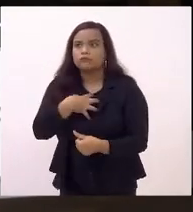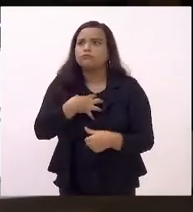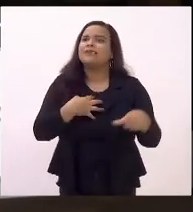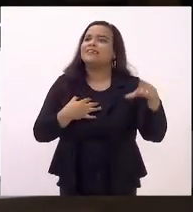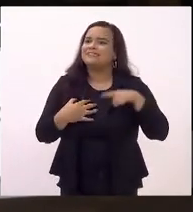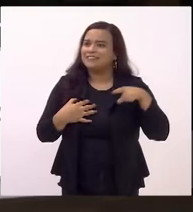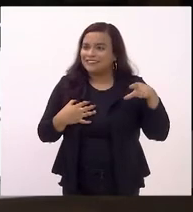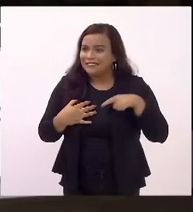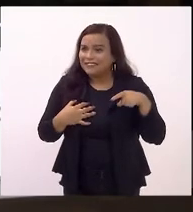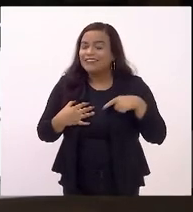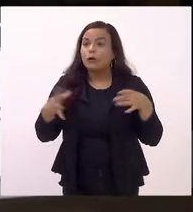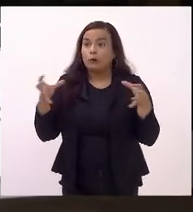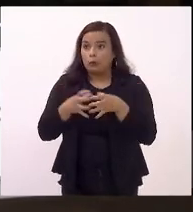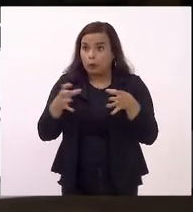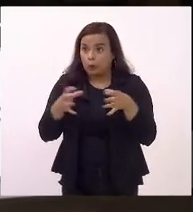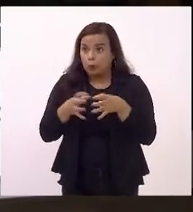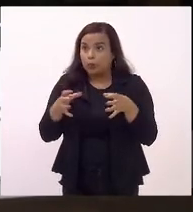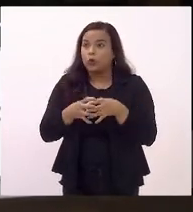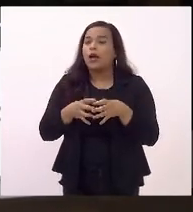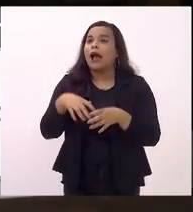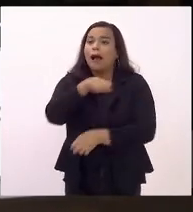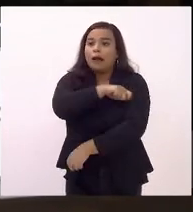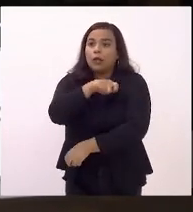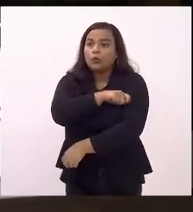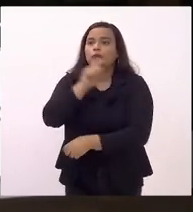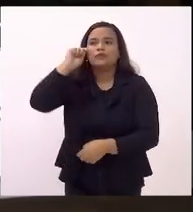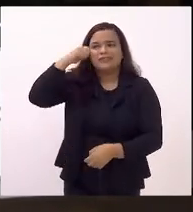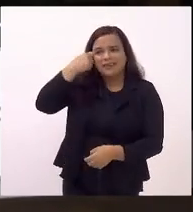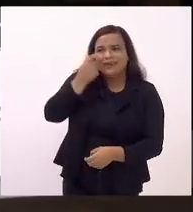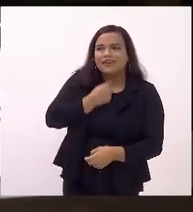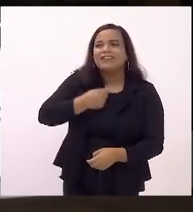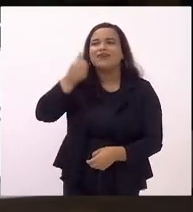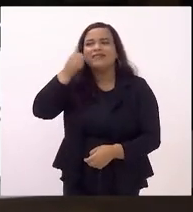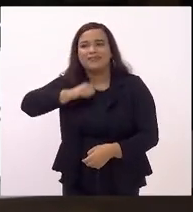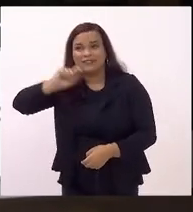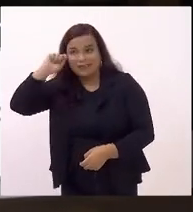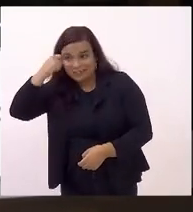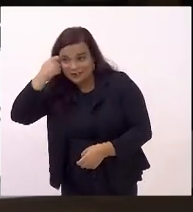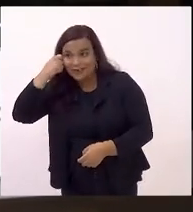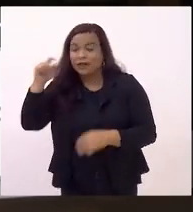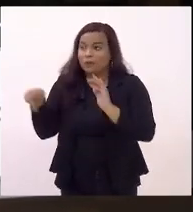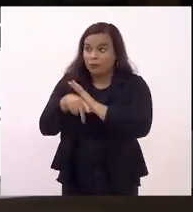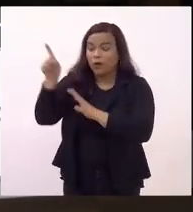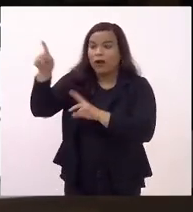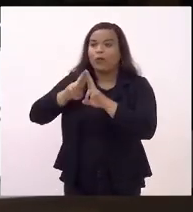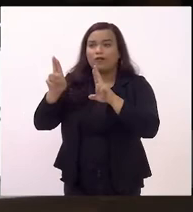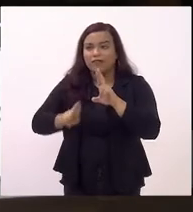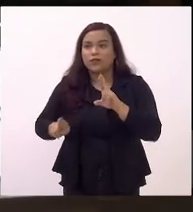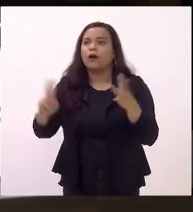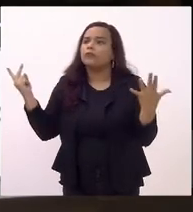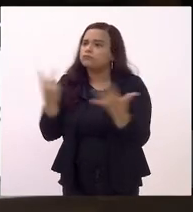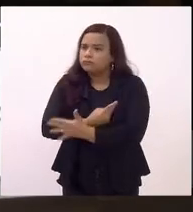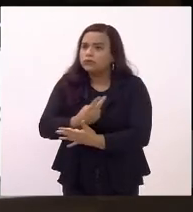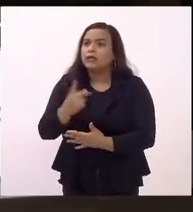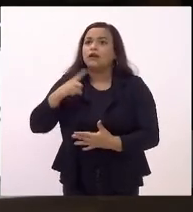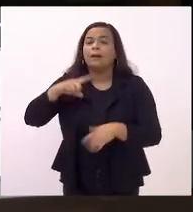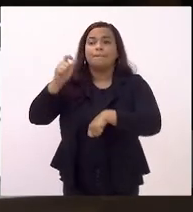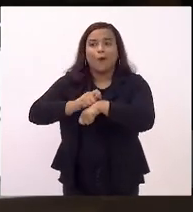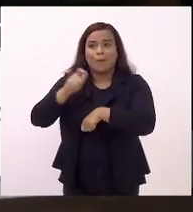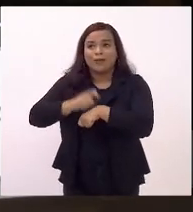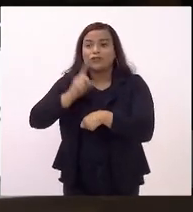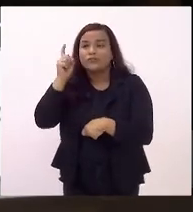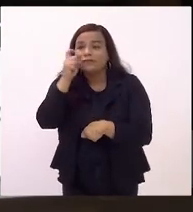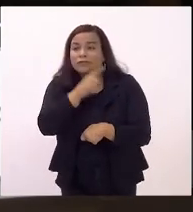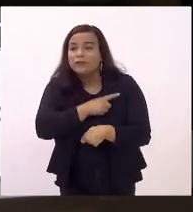movimento do coletivo de docentes negras e negros da UFRJ, no momento crucial em que estávamos numa